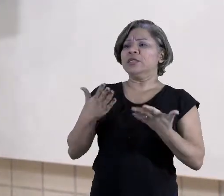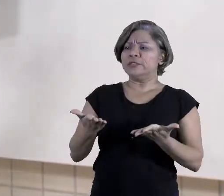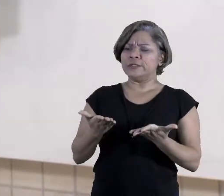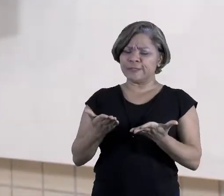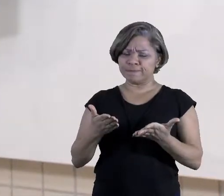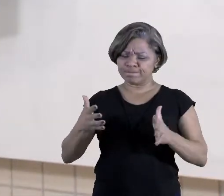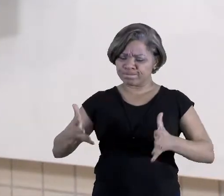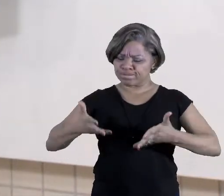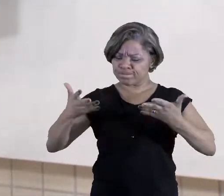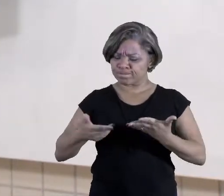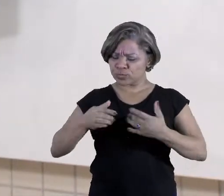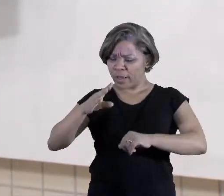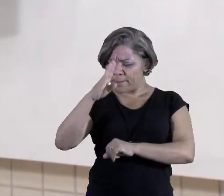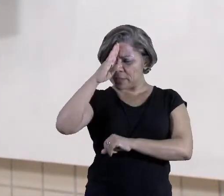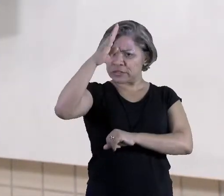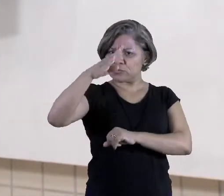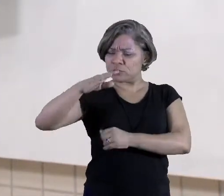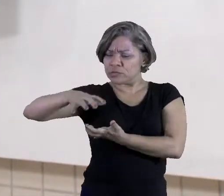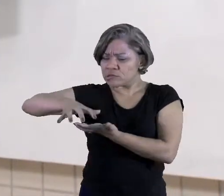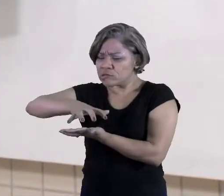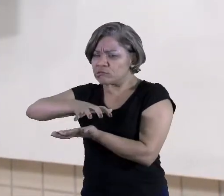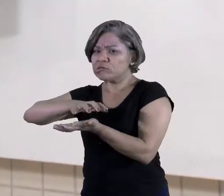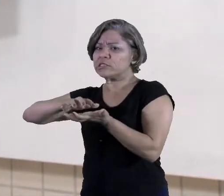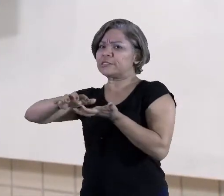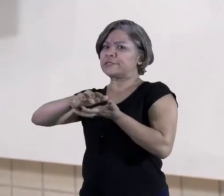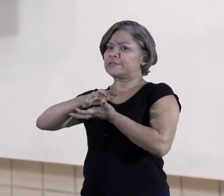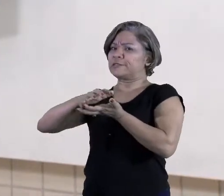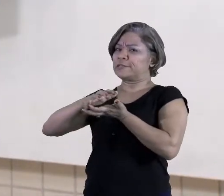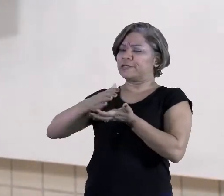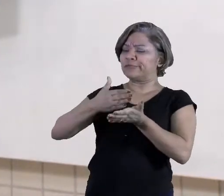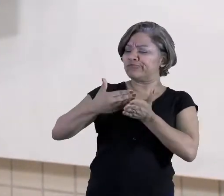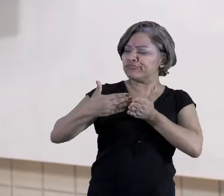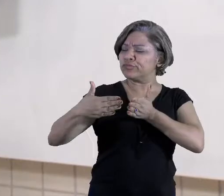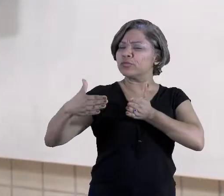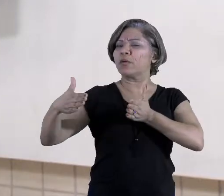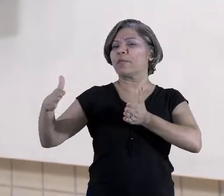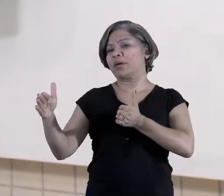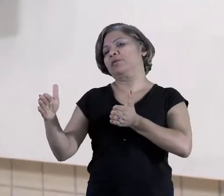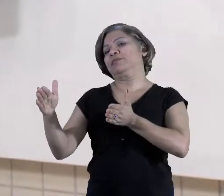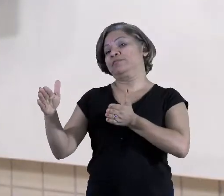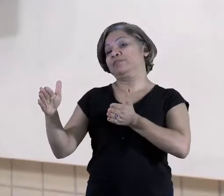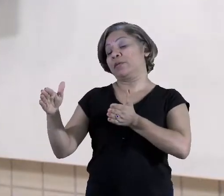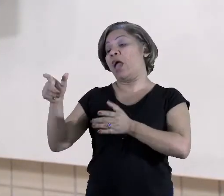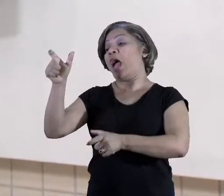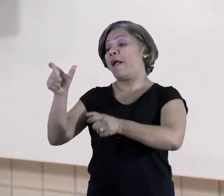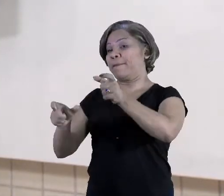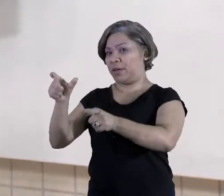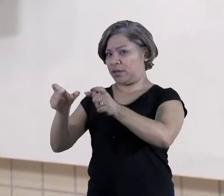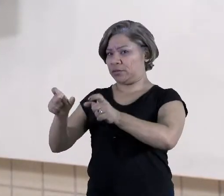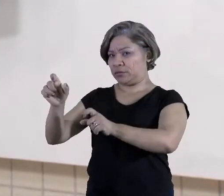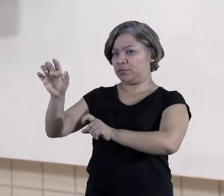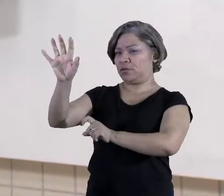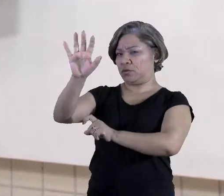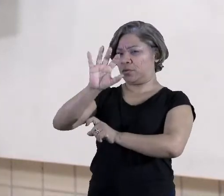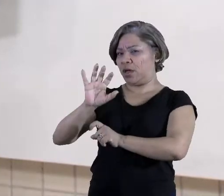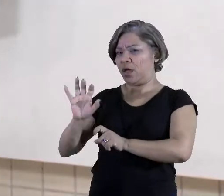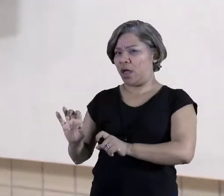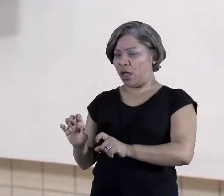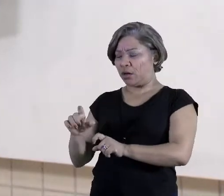crise social que vivia o Maranhão durante aquele período. Ou seja, as pessoas daquela região eles viviam numa extrema